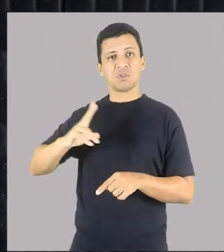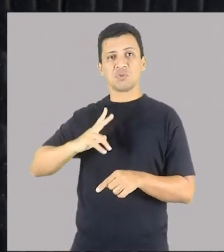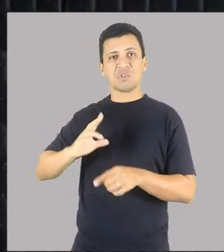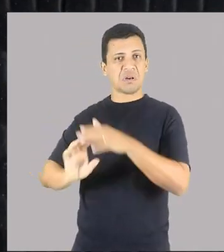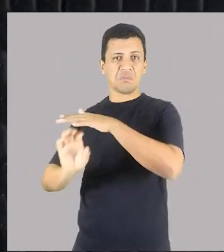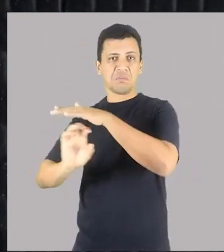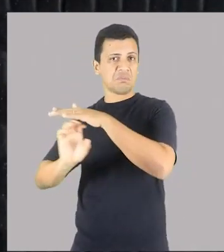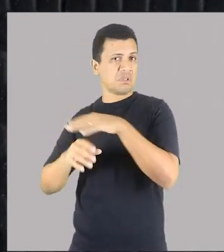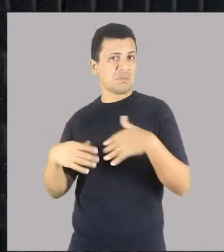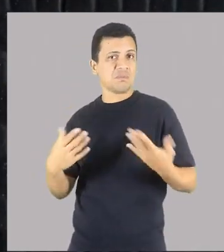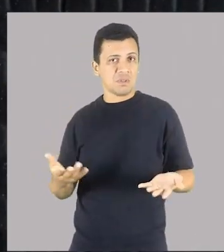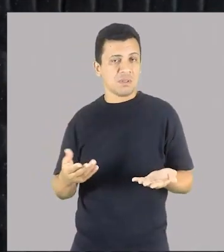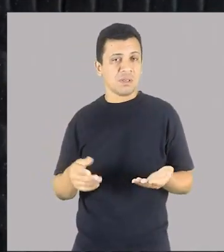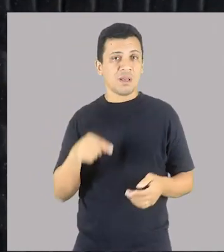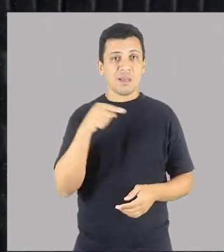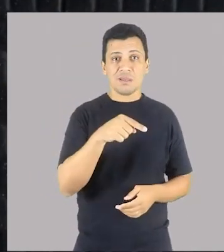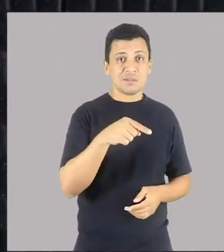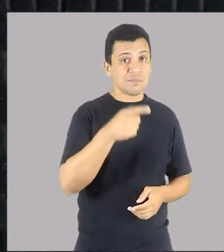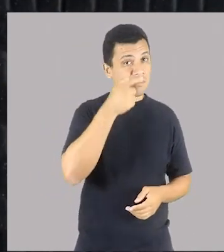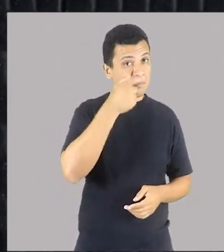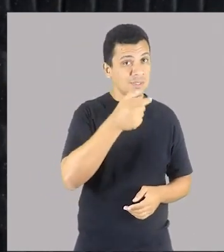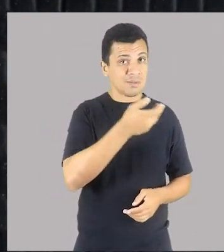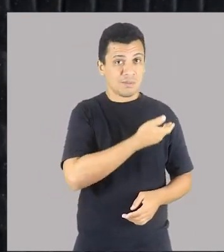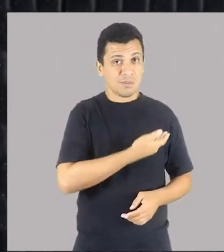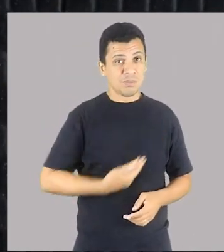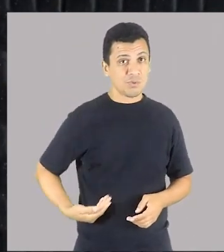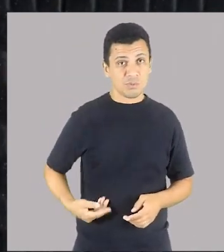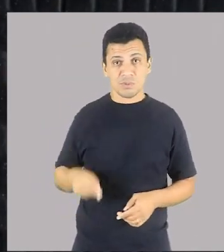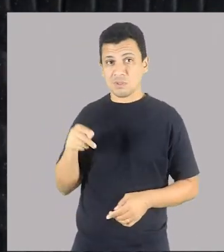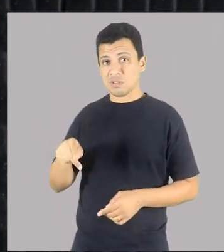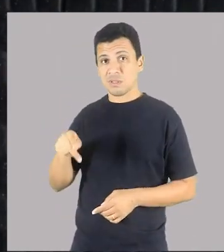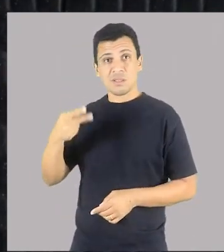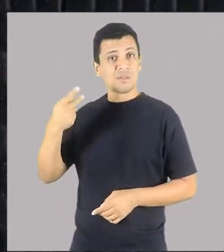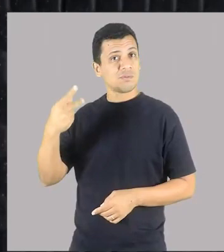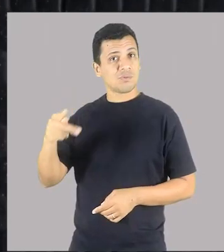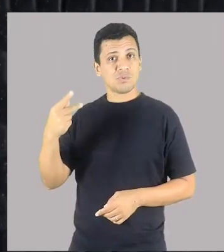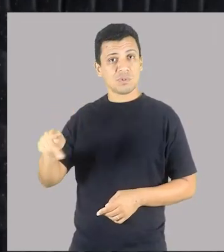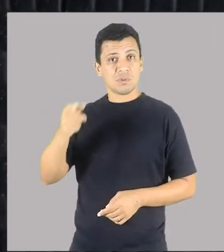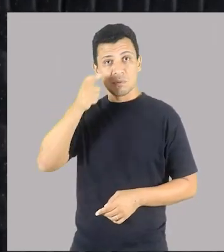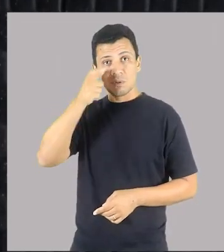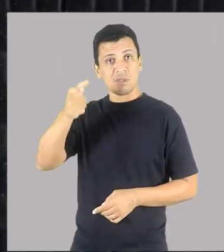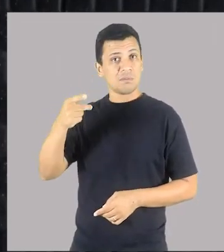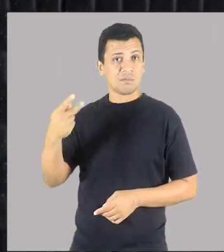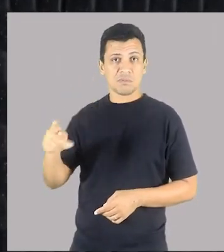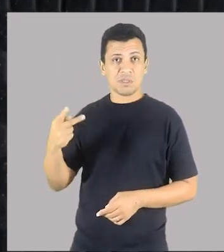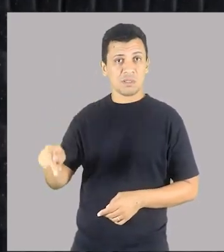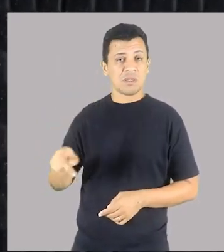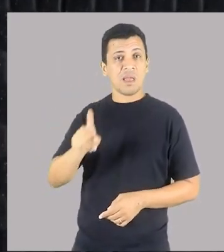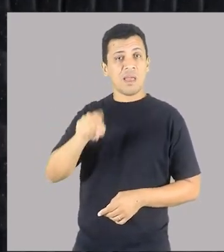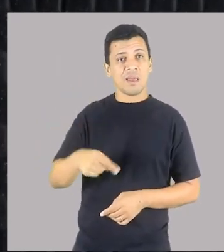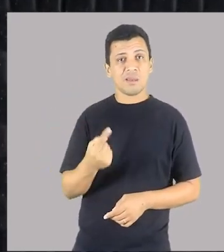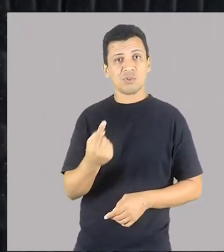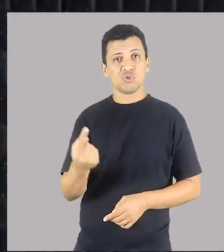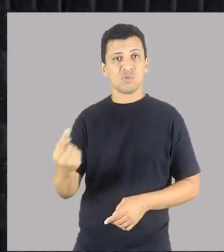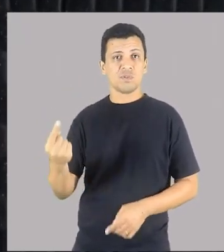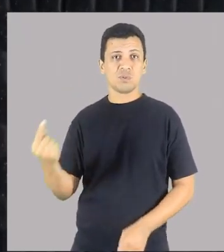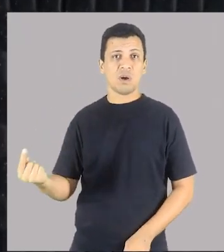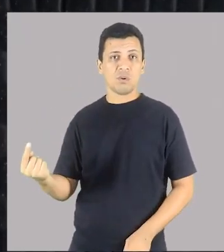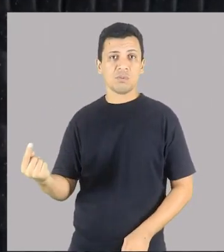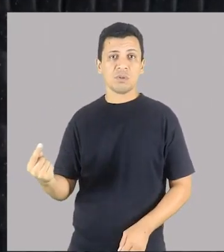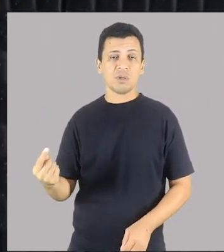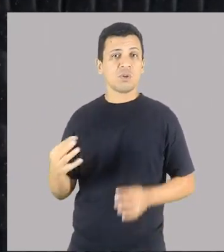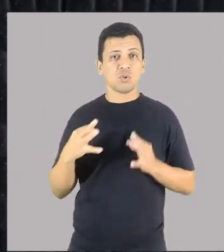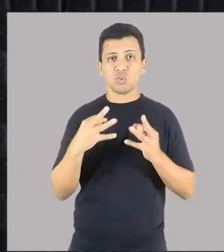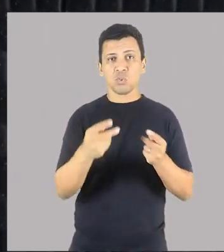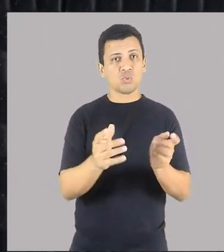interesse público e o particular está ali em defesa do seu interesse, portanto, o interesse individual e não o interesse